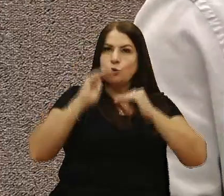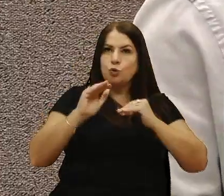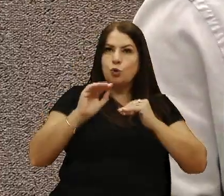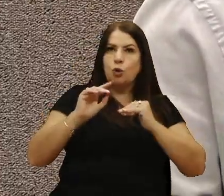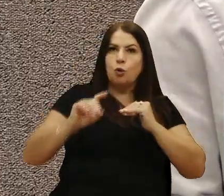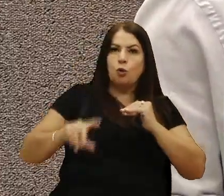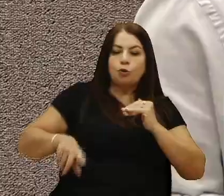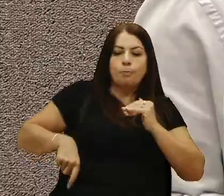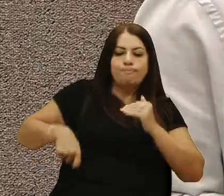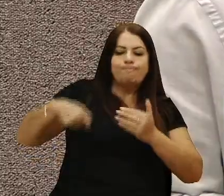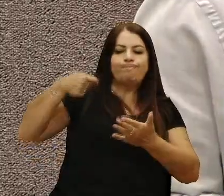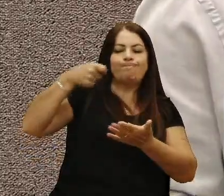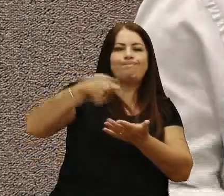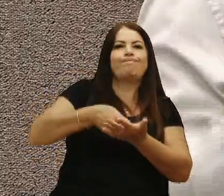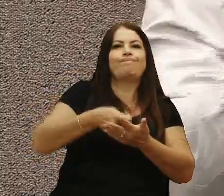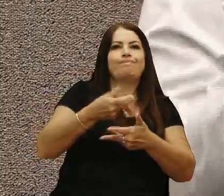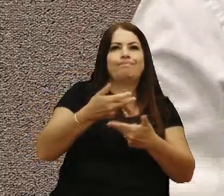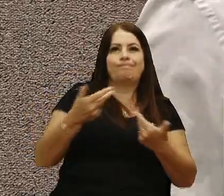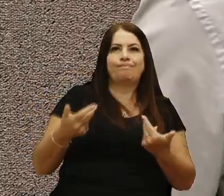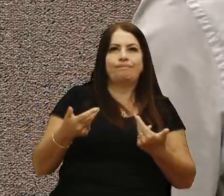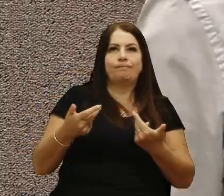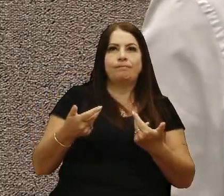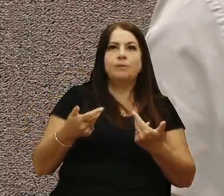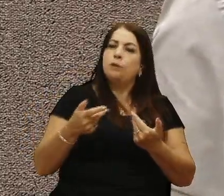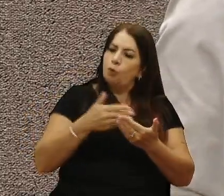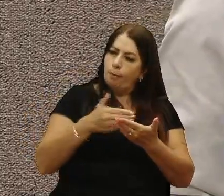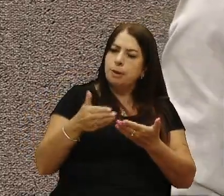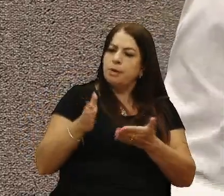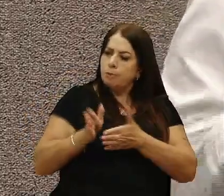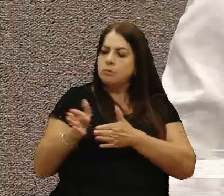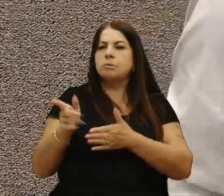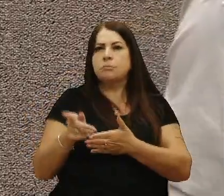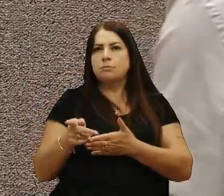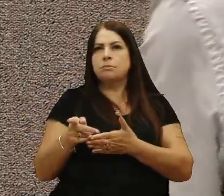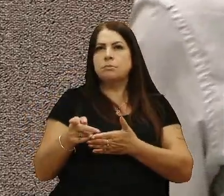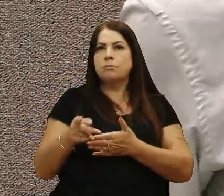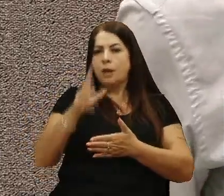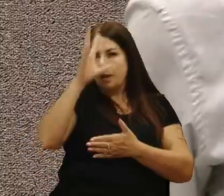bolso. Então, nós vamos partir para essa direção para